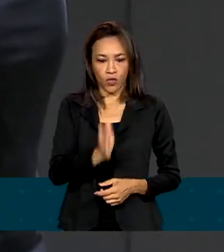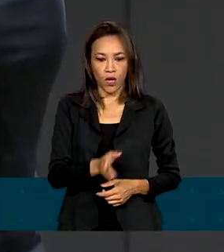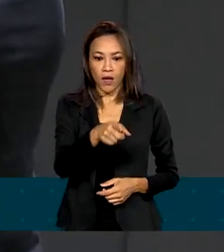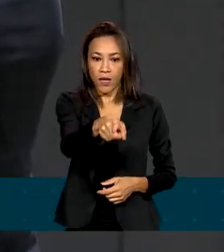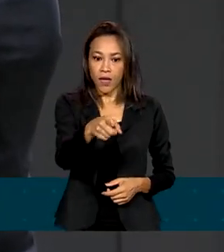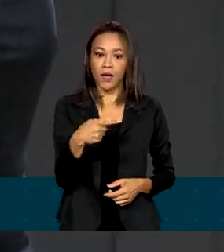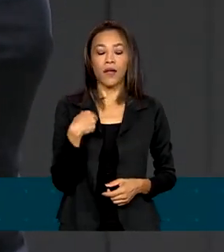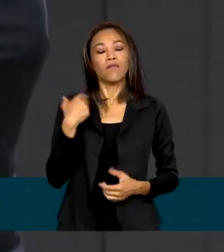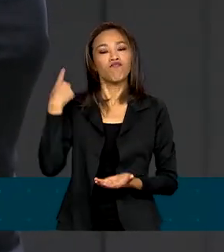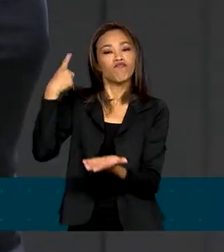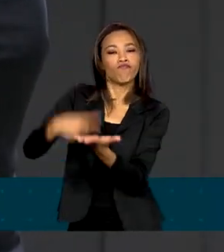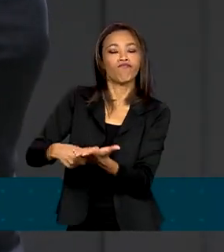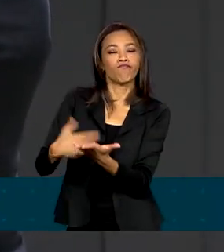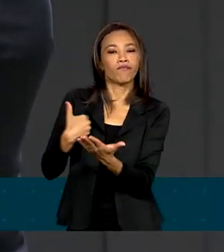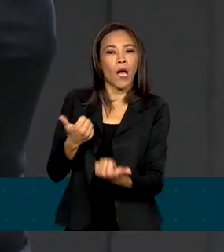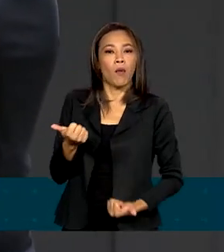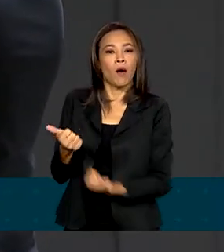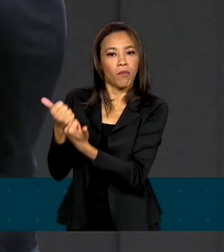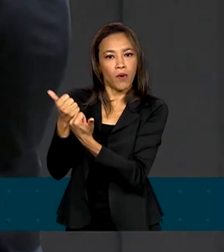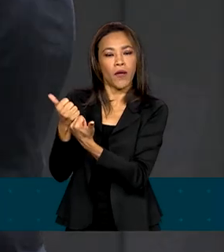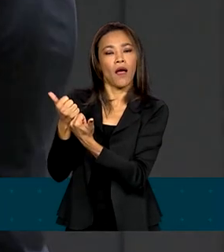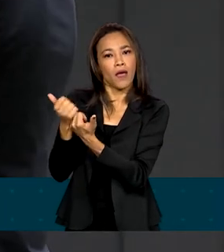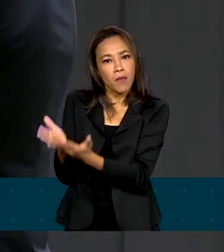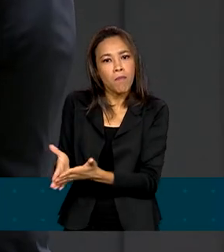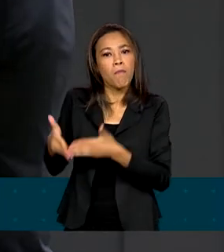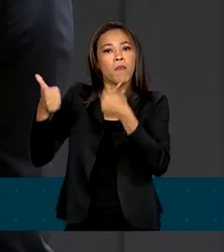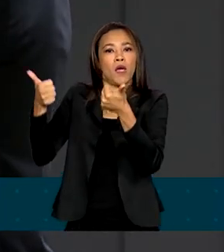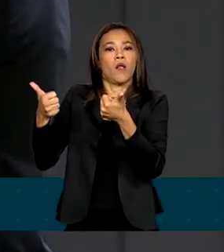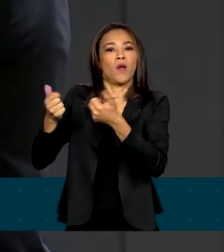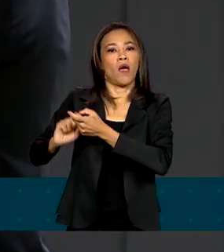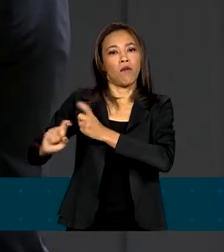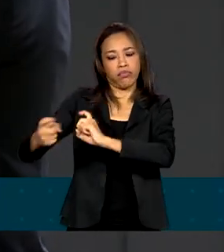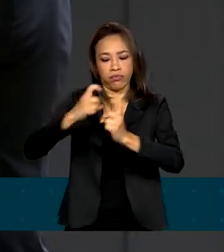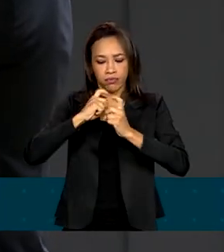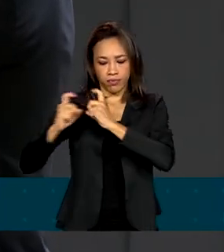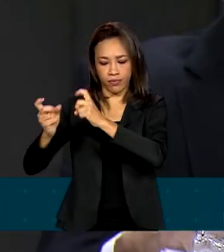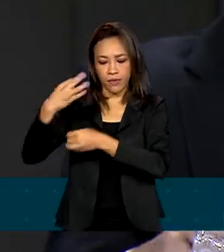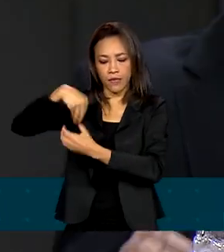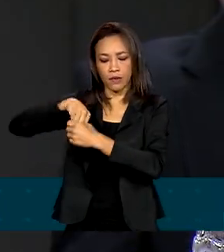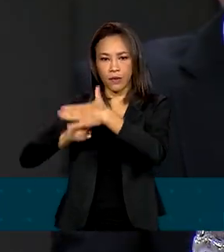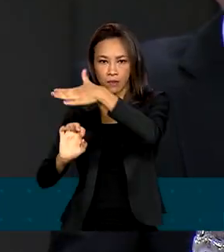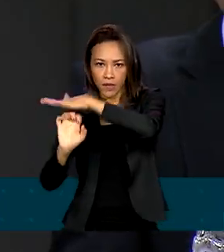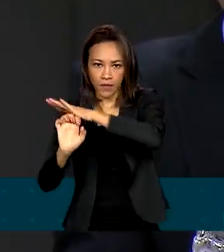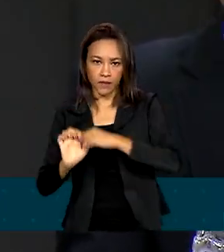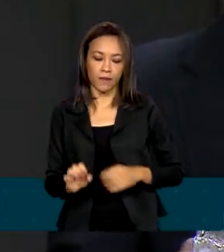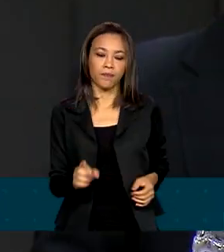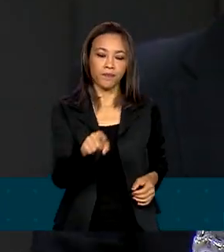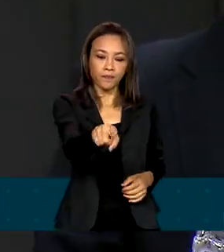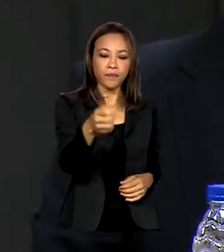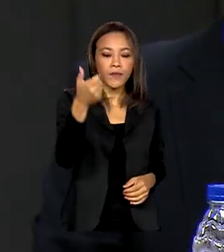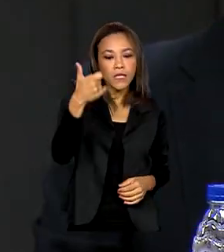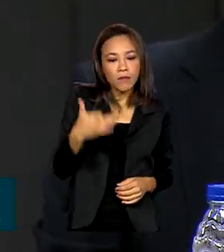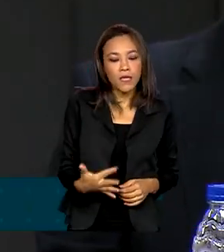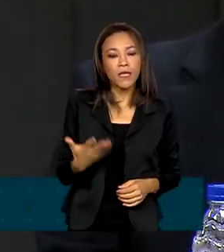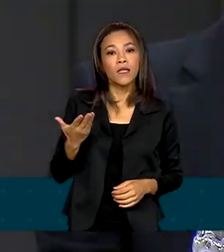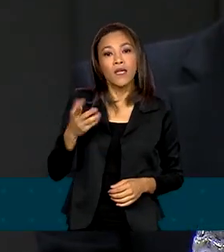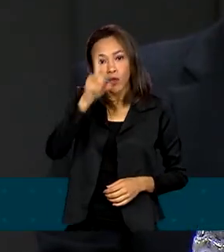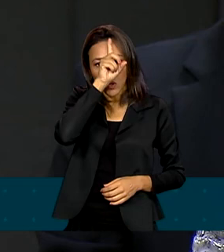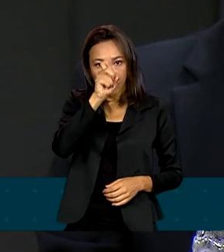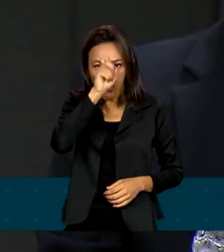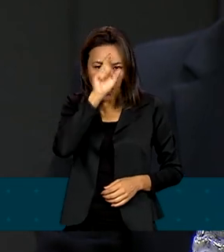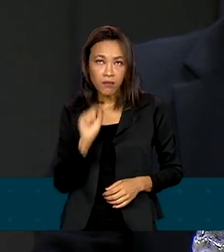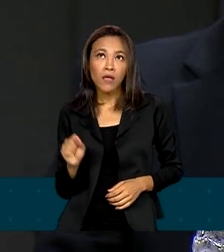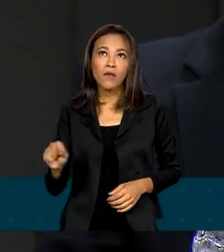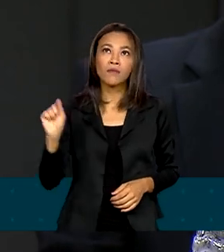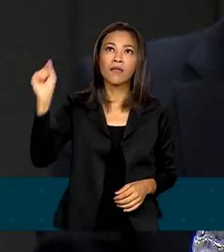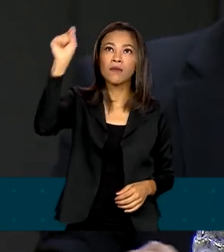de fortalecer, ampliar e melhorar a atuação da empresa. Fazer com que os hospitais cada vez mais